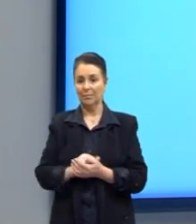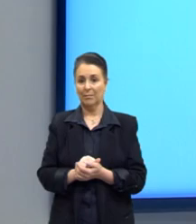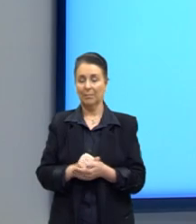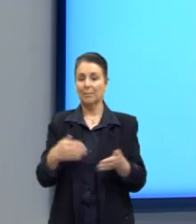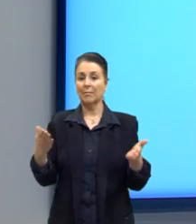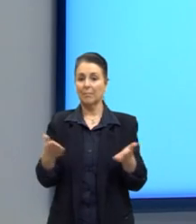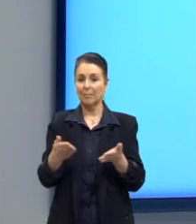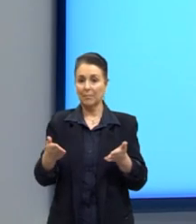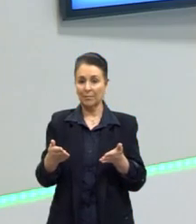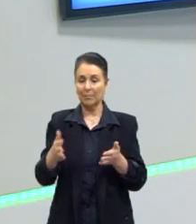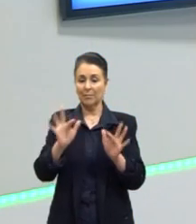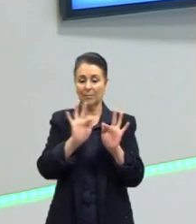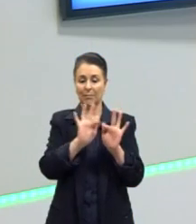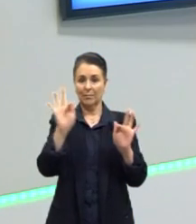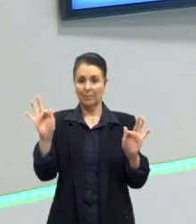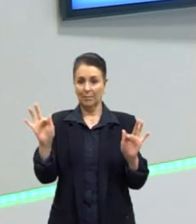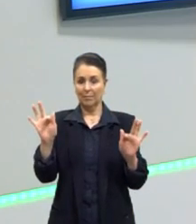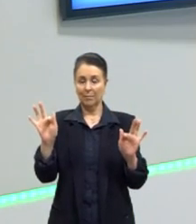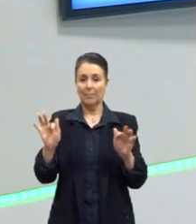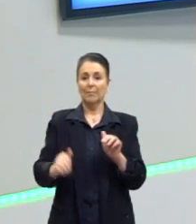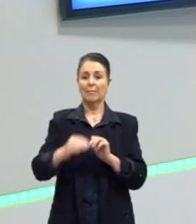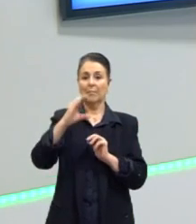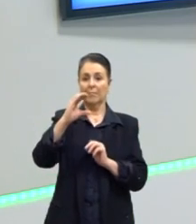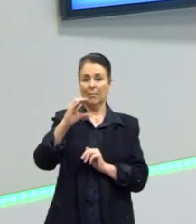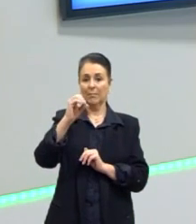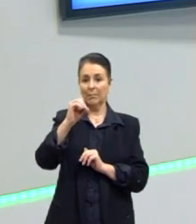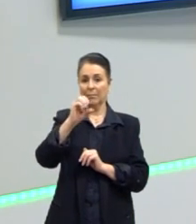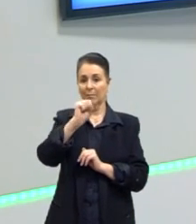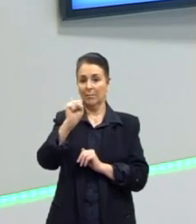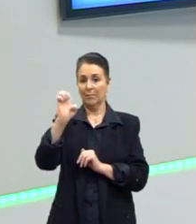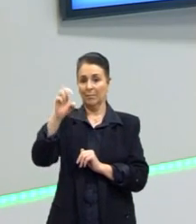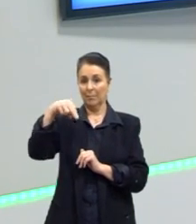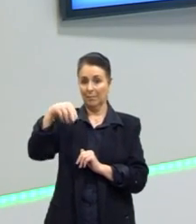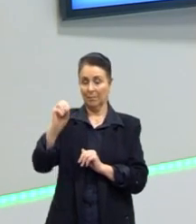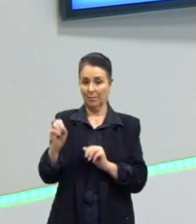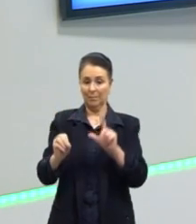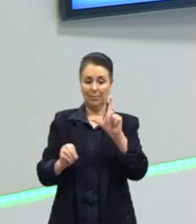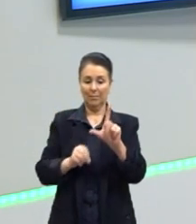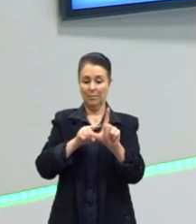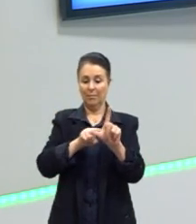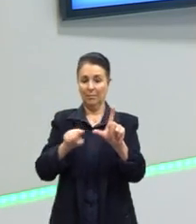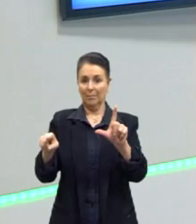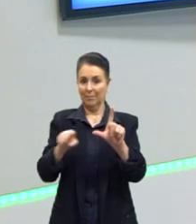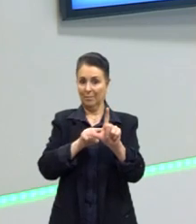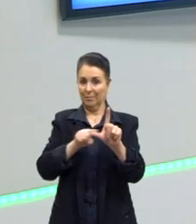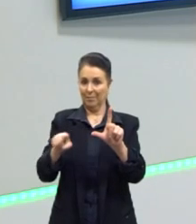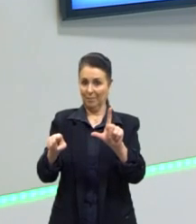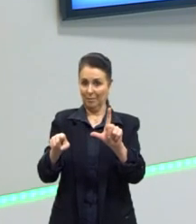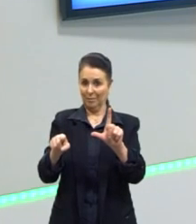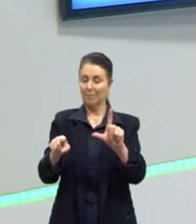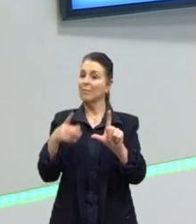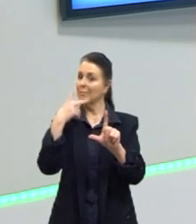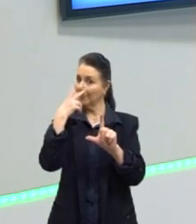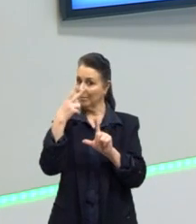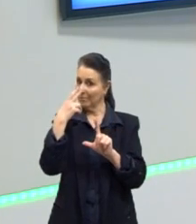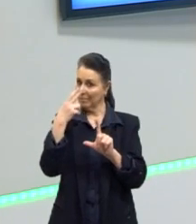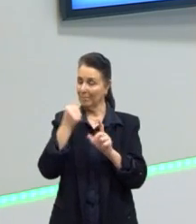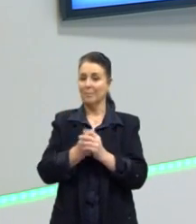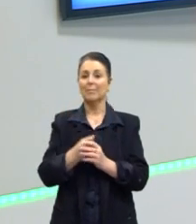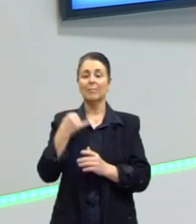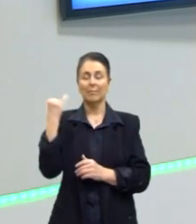agora nós vamos ver a função cosseno Ela é bem semelhante com a função seno então é importante a gente